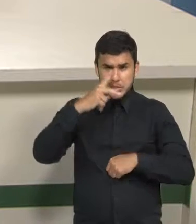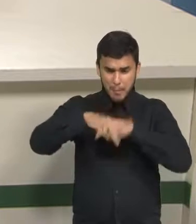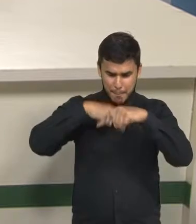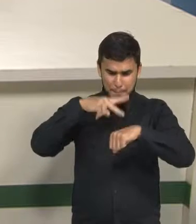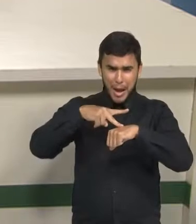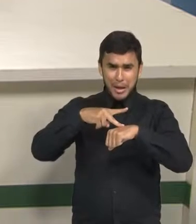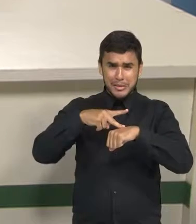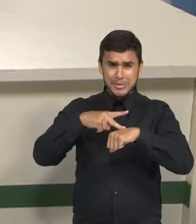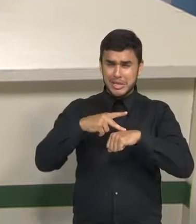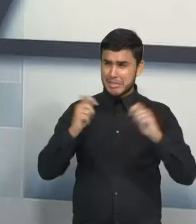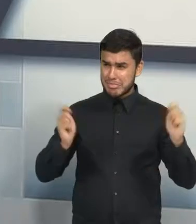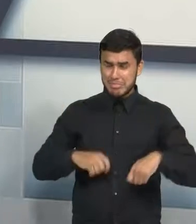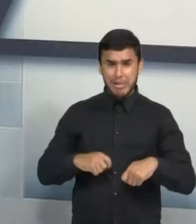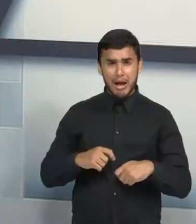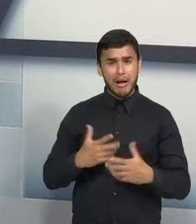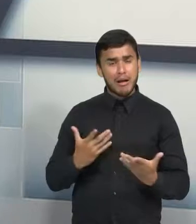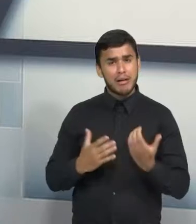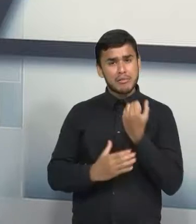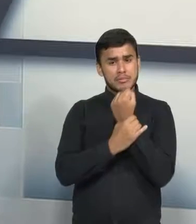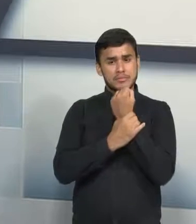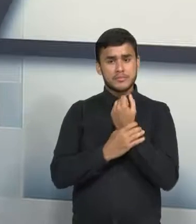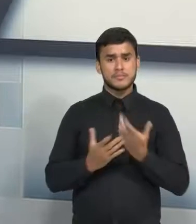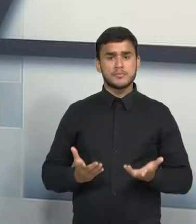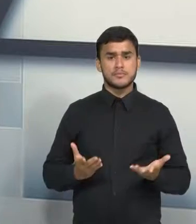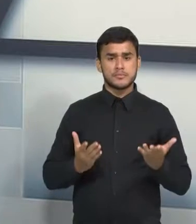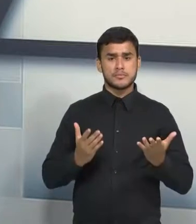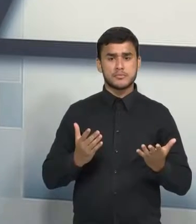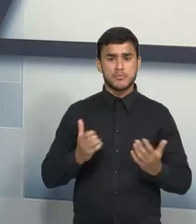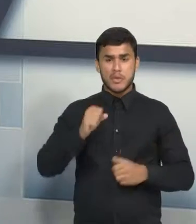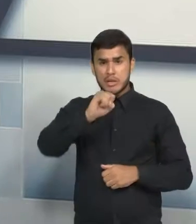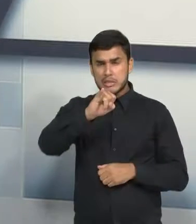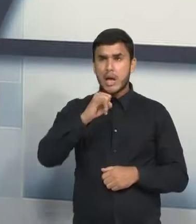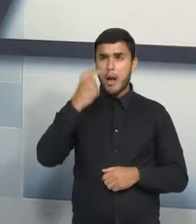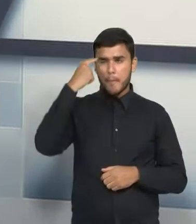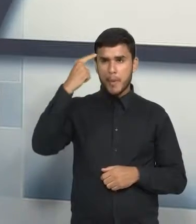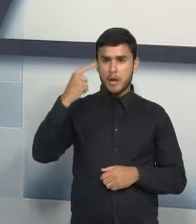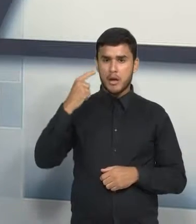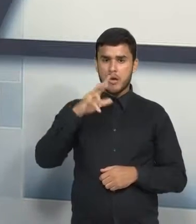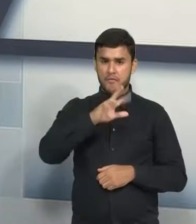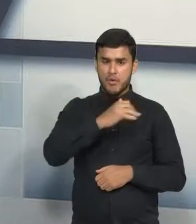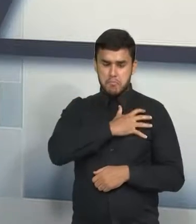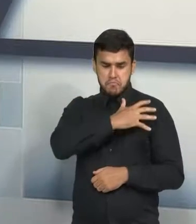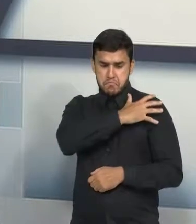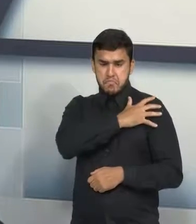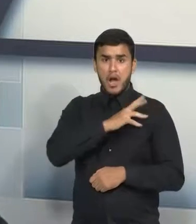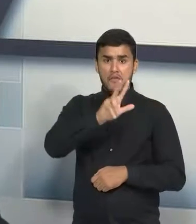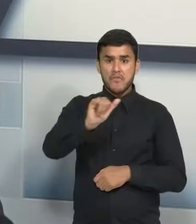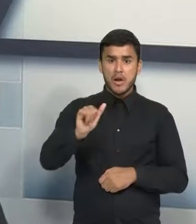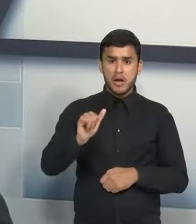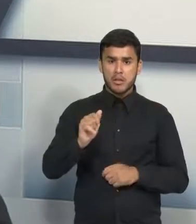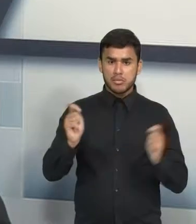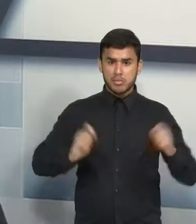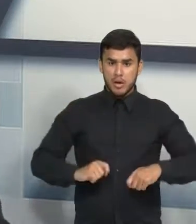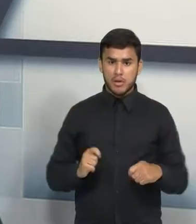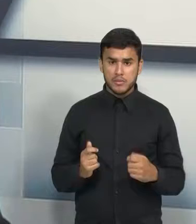discussão é se o Exército pode assumir, pode intervir, se tiver uma ameaça ao Estado Democrático de Direito, essa